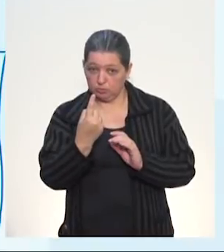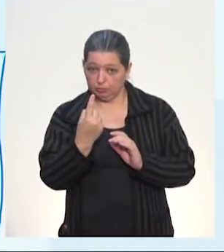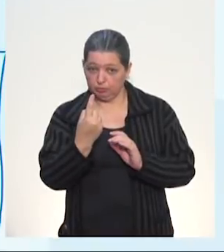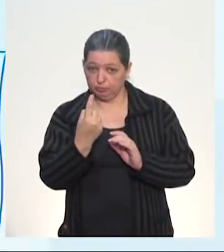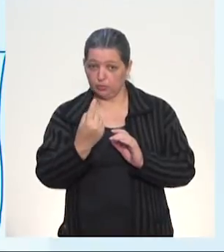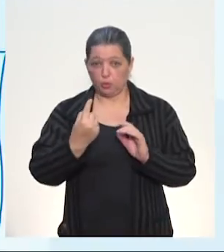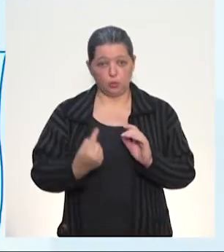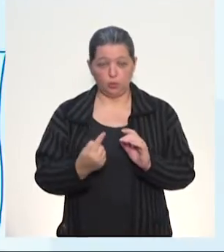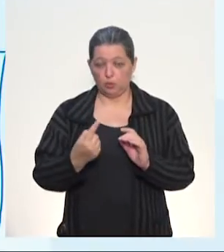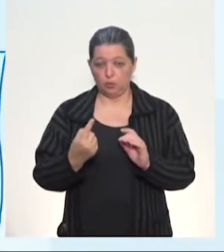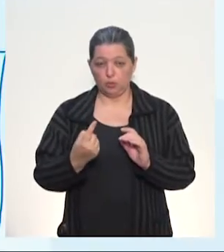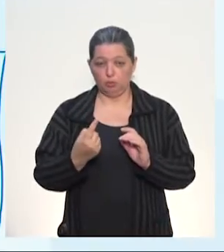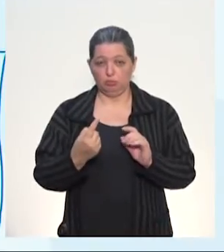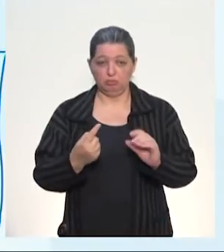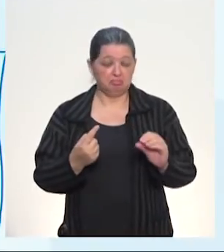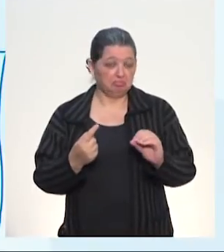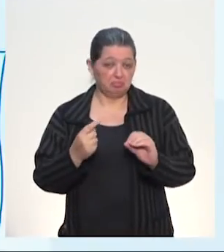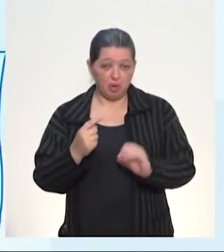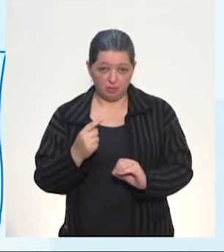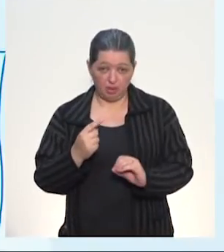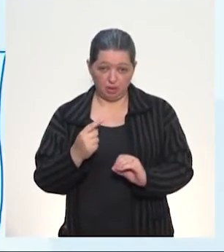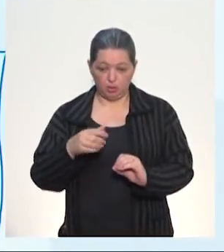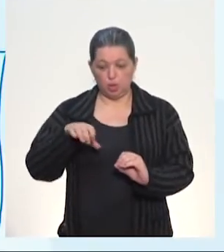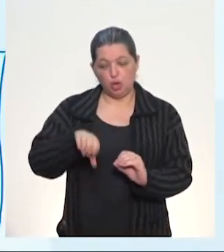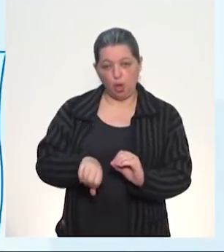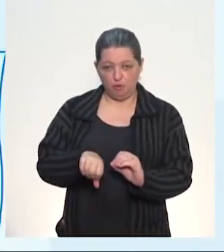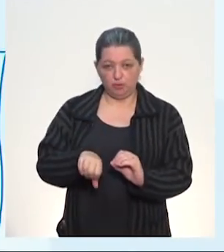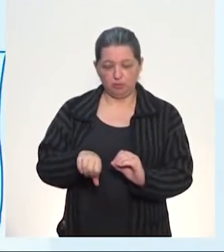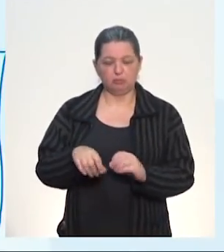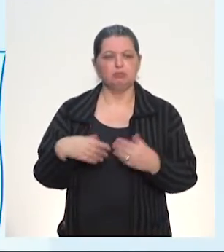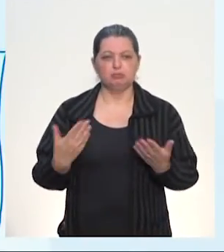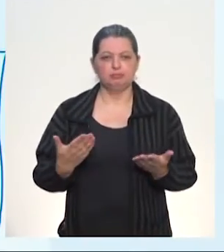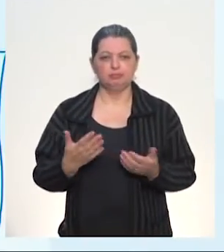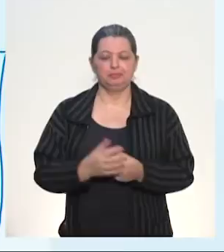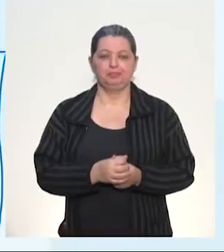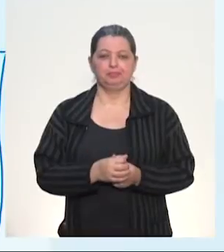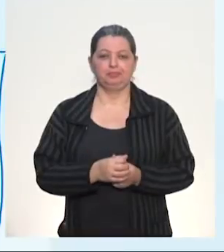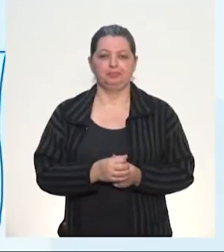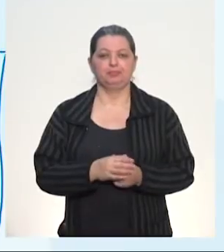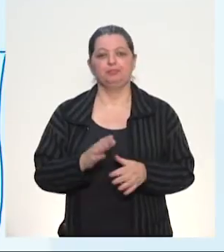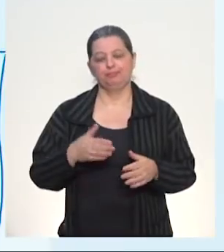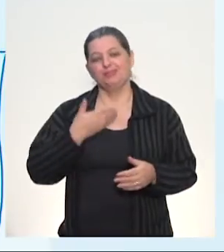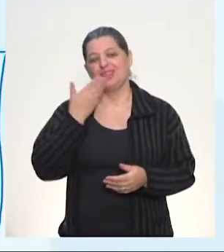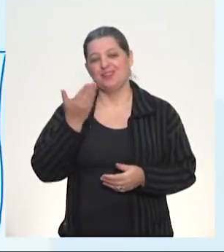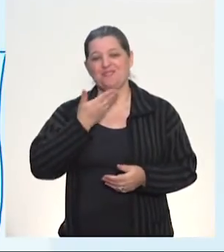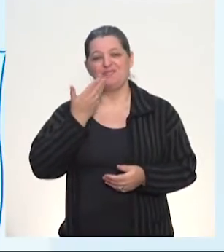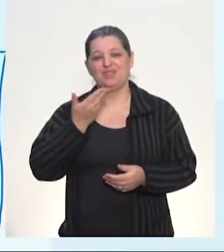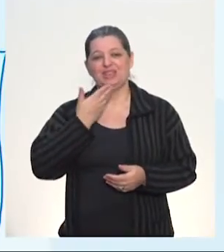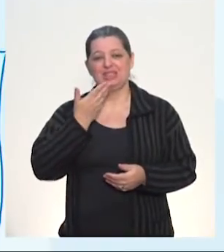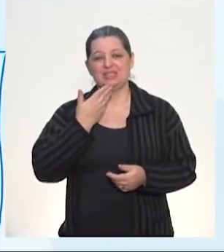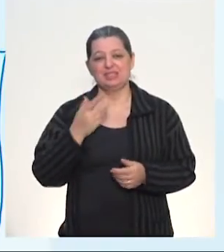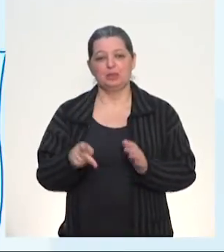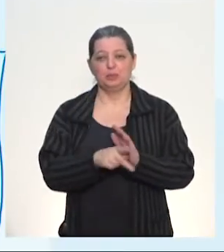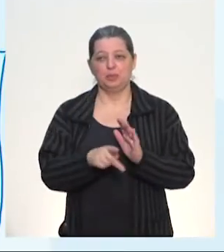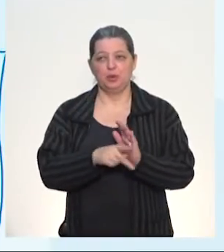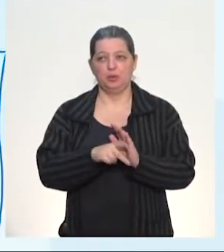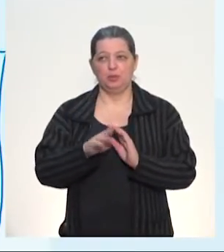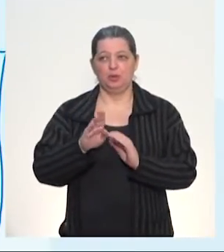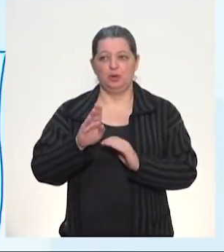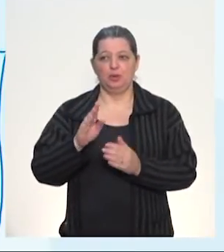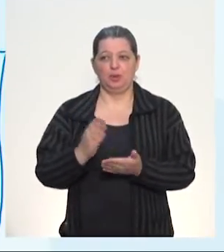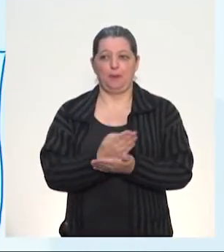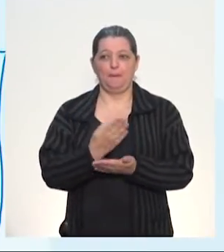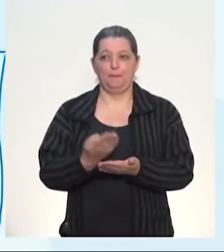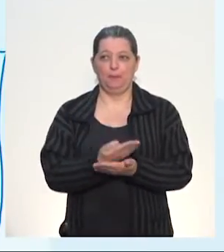tem número em Botucatu e o 9 em Brasília. Poxa, professora, aí tá fácil. É Botucatu, certo? Porque